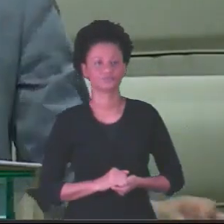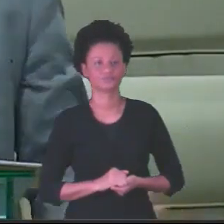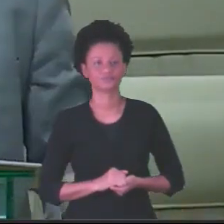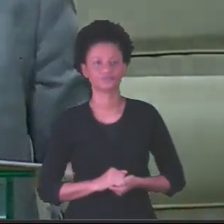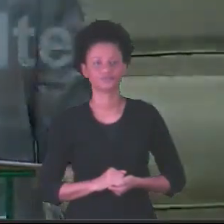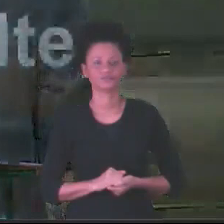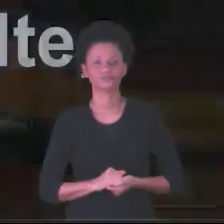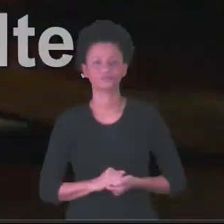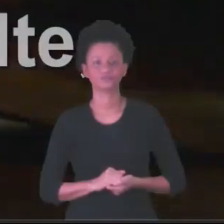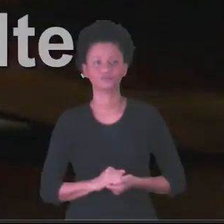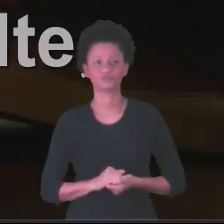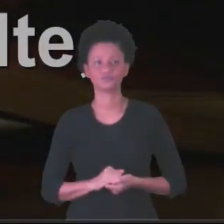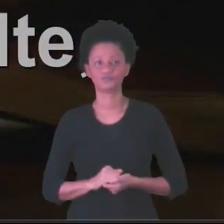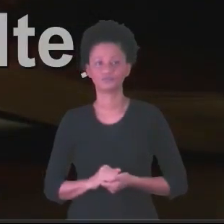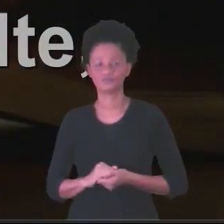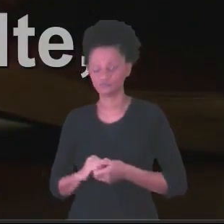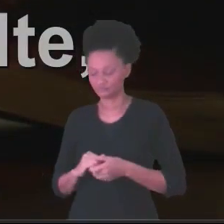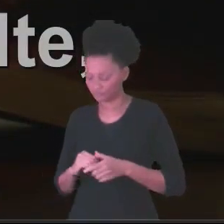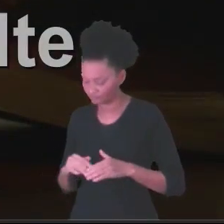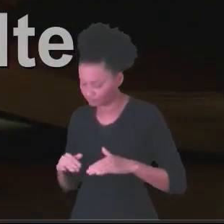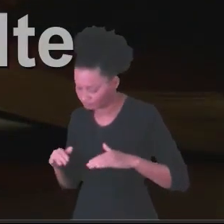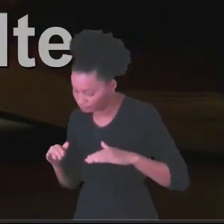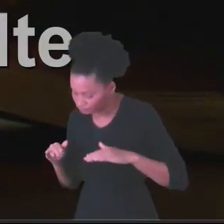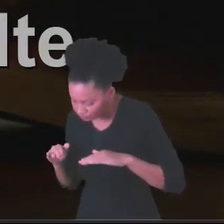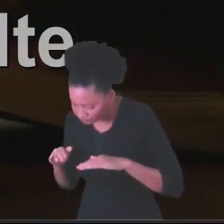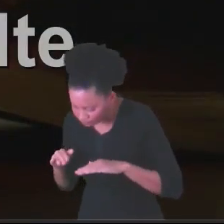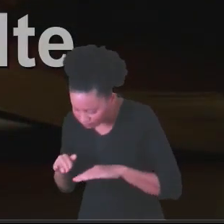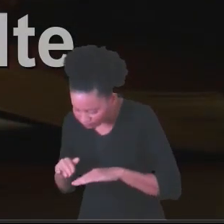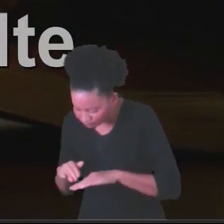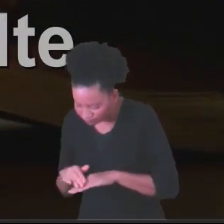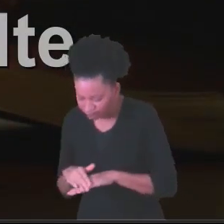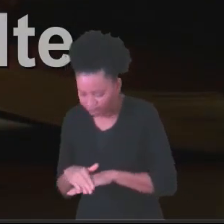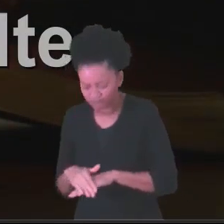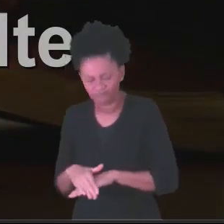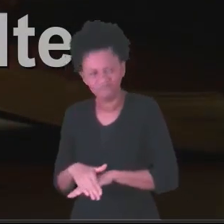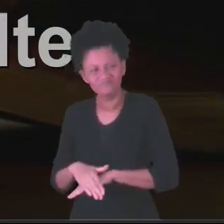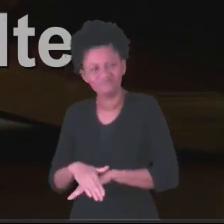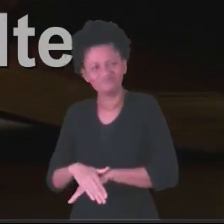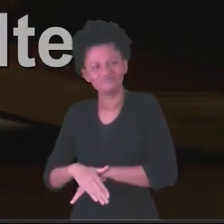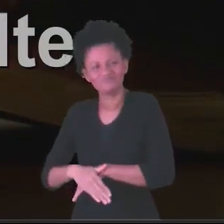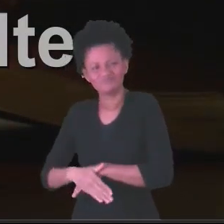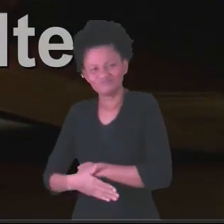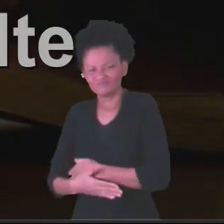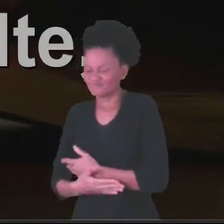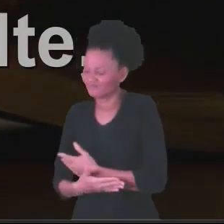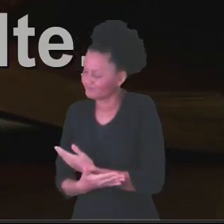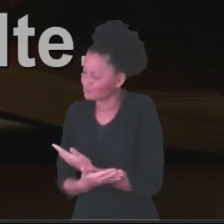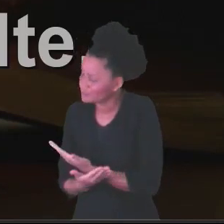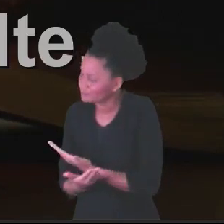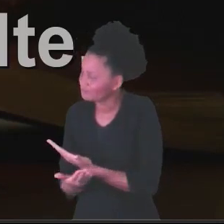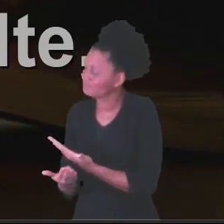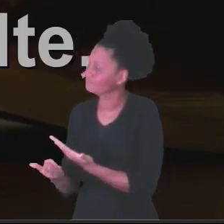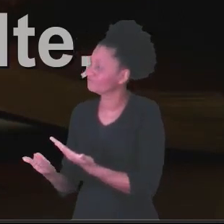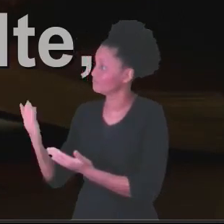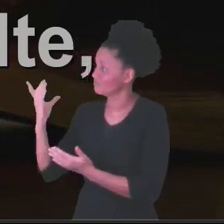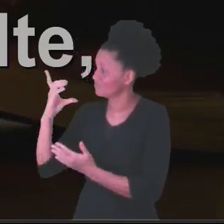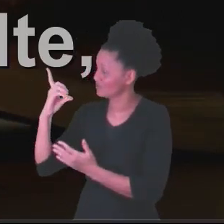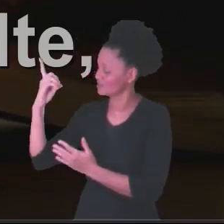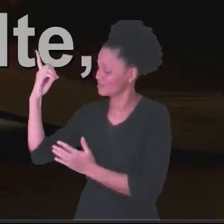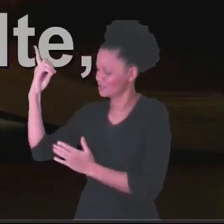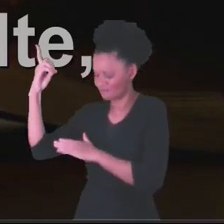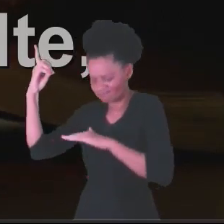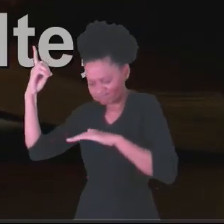é o milagre vos pois debaixo da potente mão de